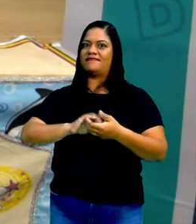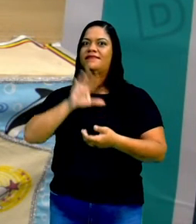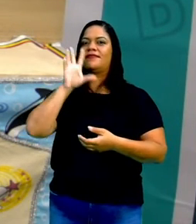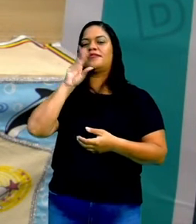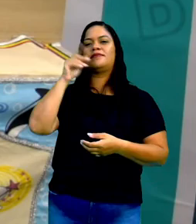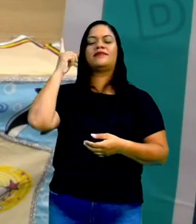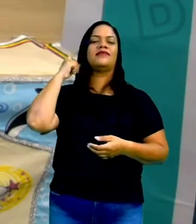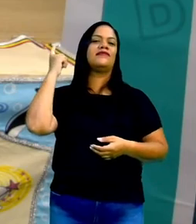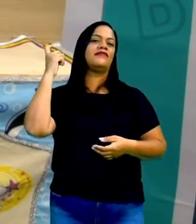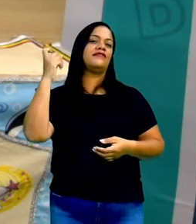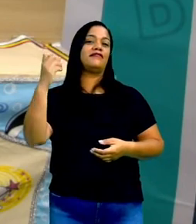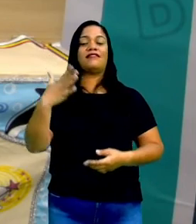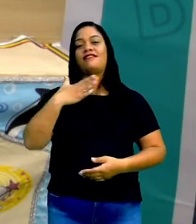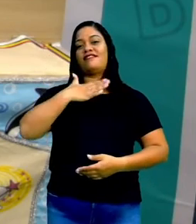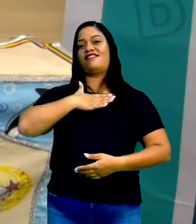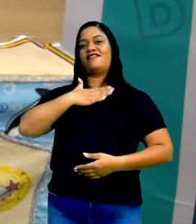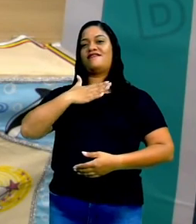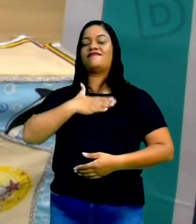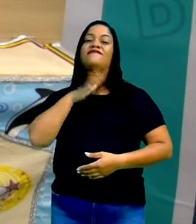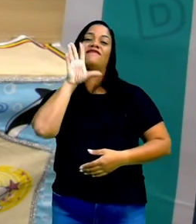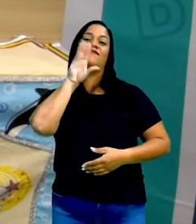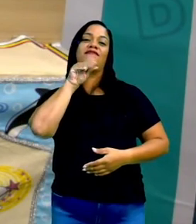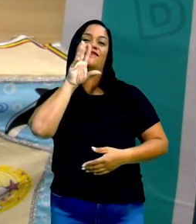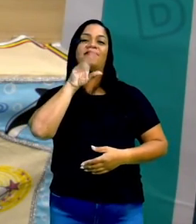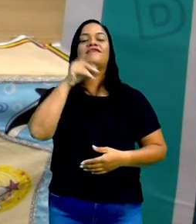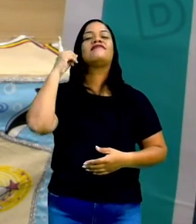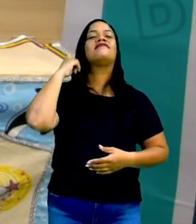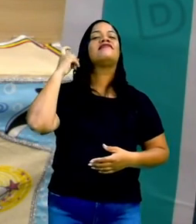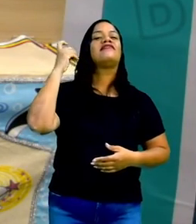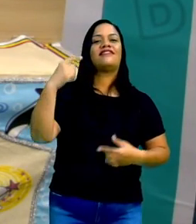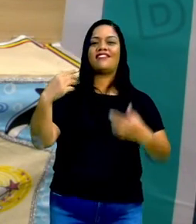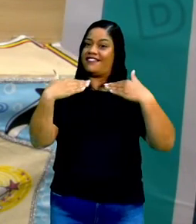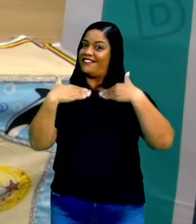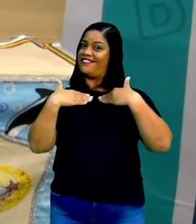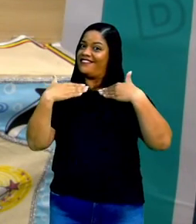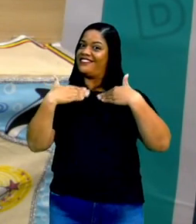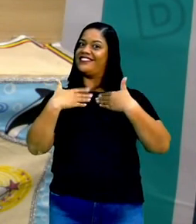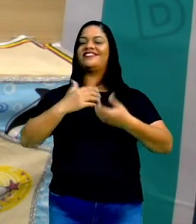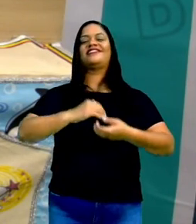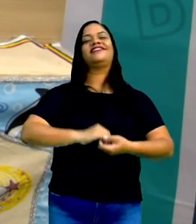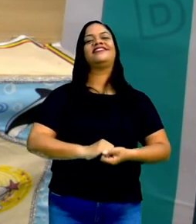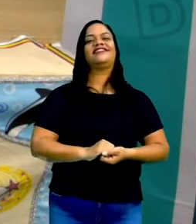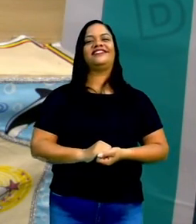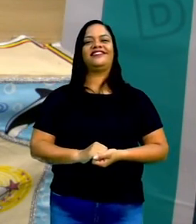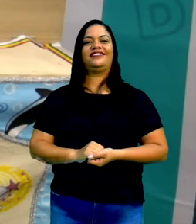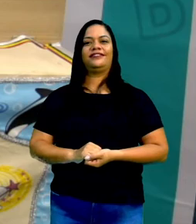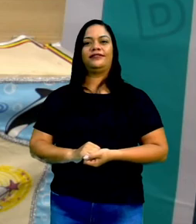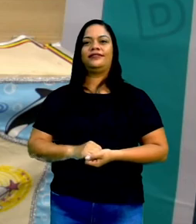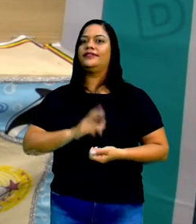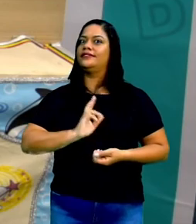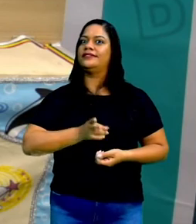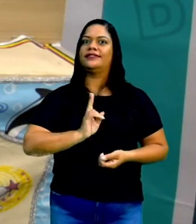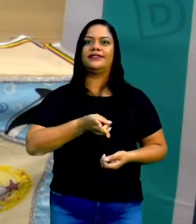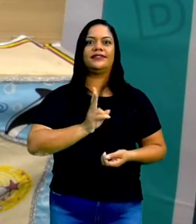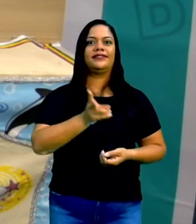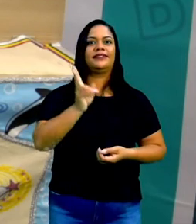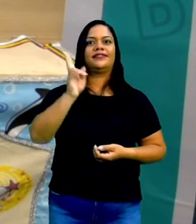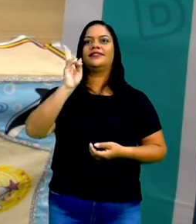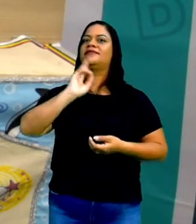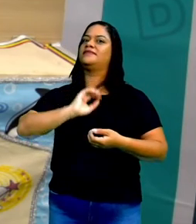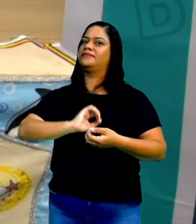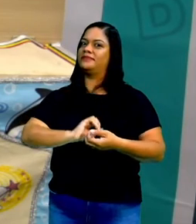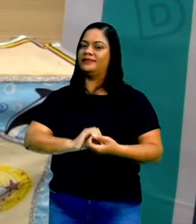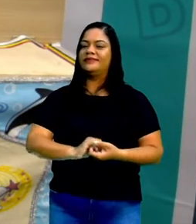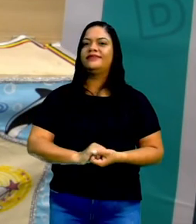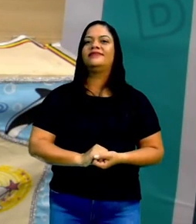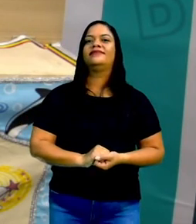patinho barulhento sou eu. O patinho barulhento sou eu. Ó, o tempo todo,